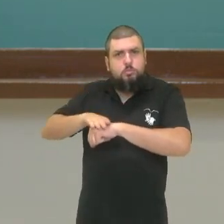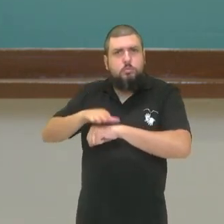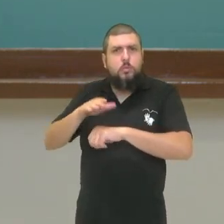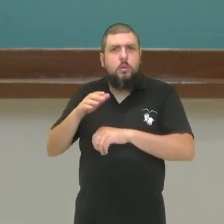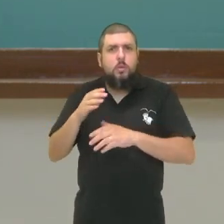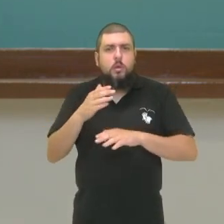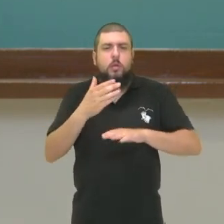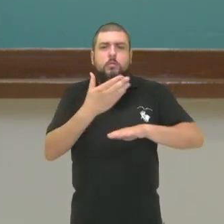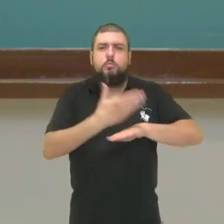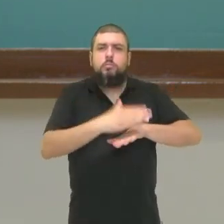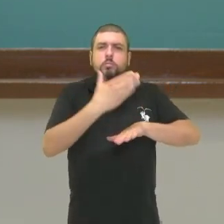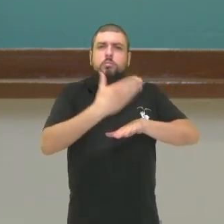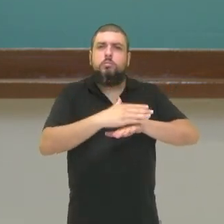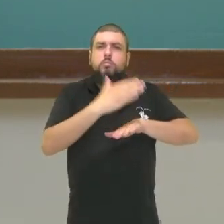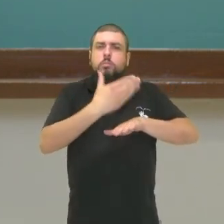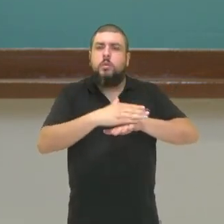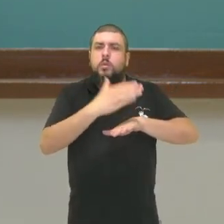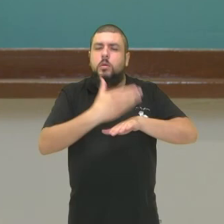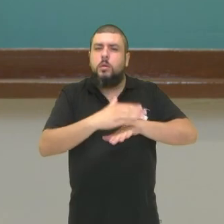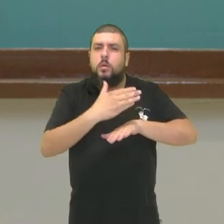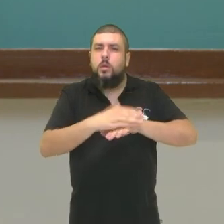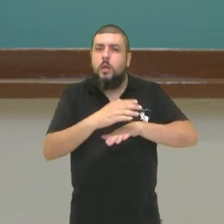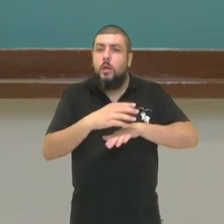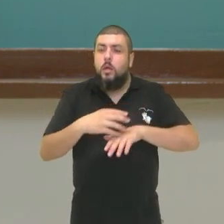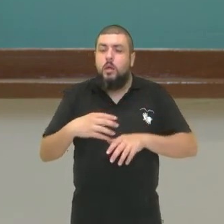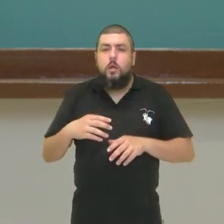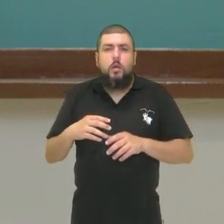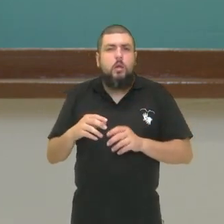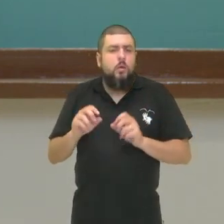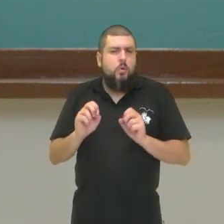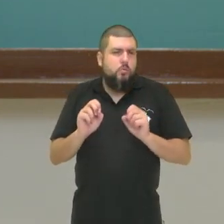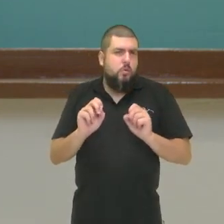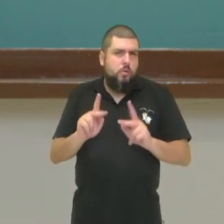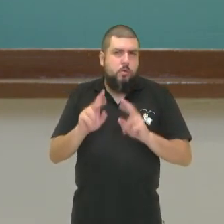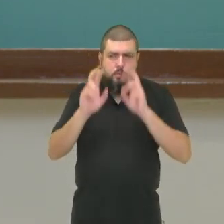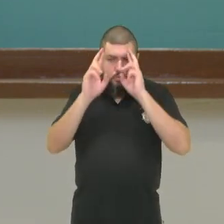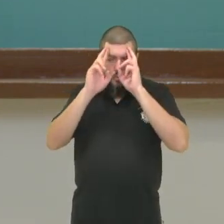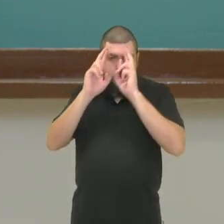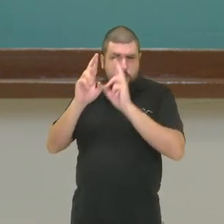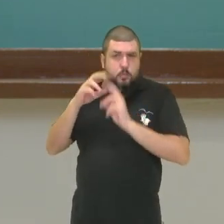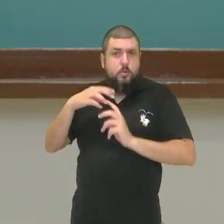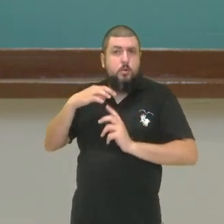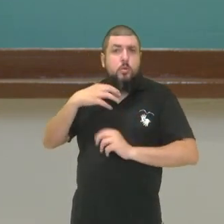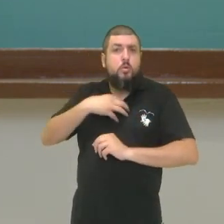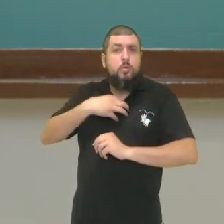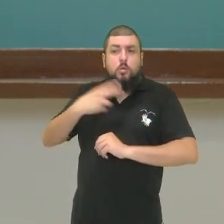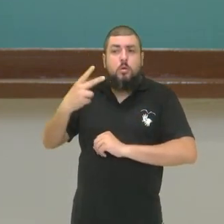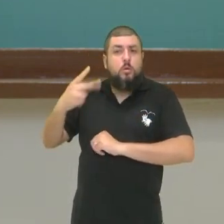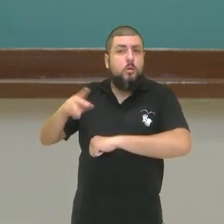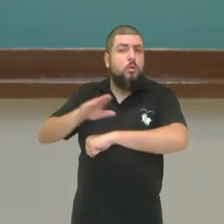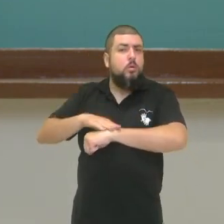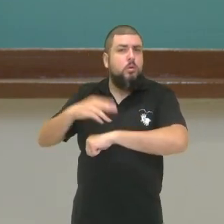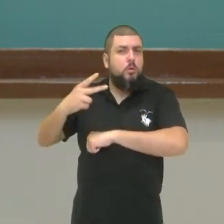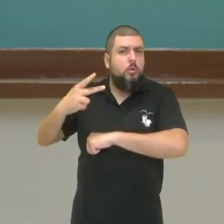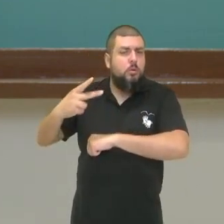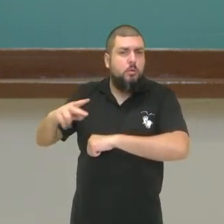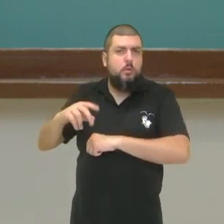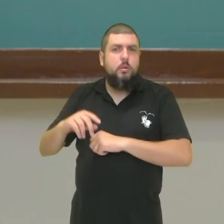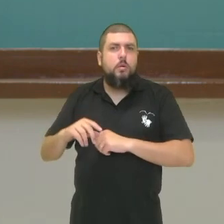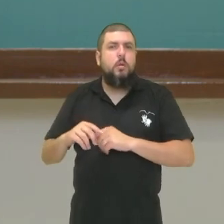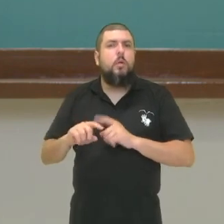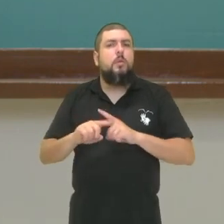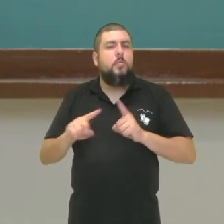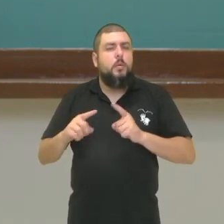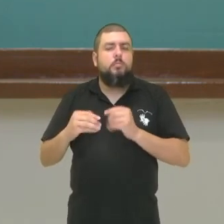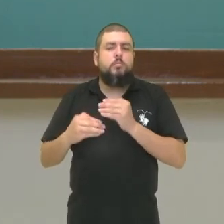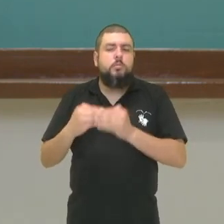né, das suas limitações, né, devagarinho, com certeza ela vai ter muitos benefícios